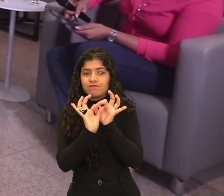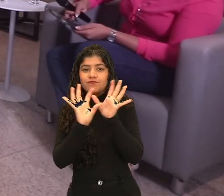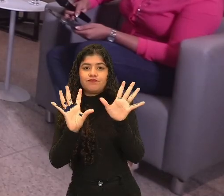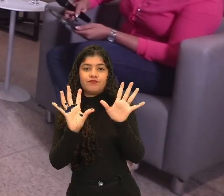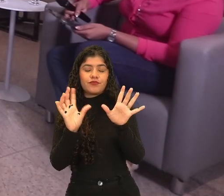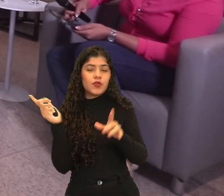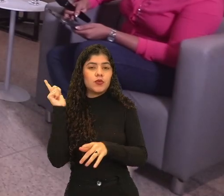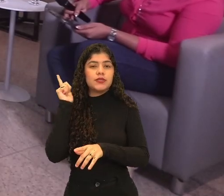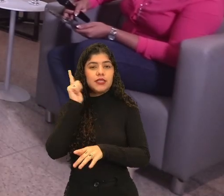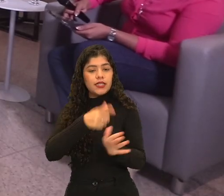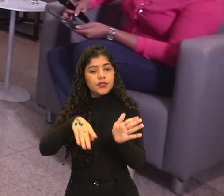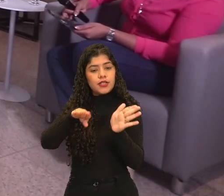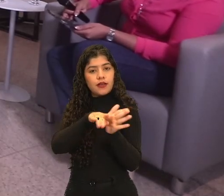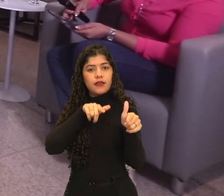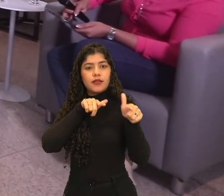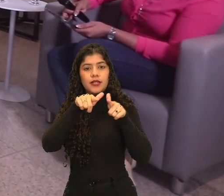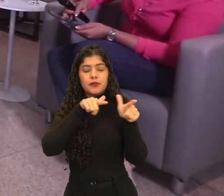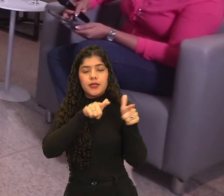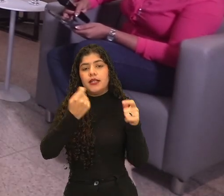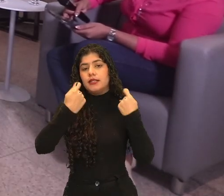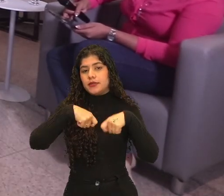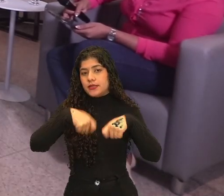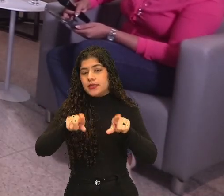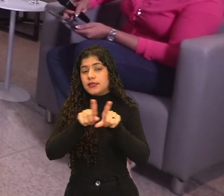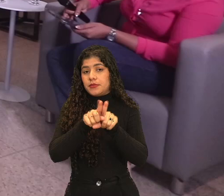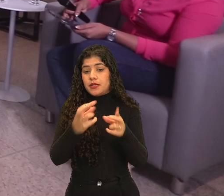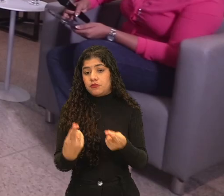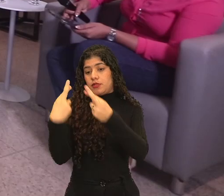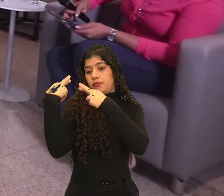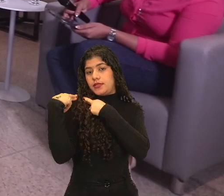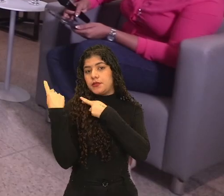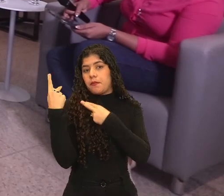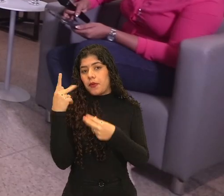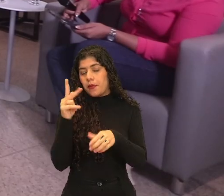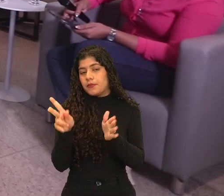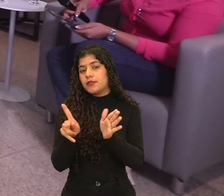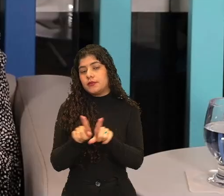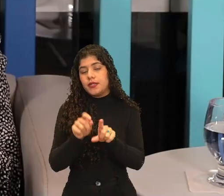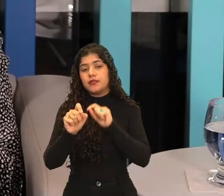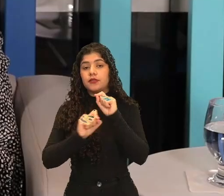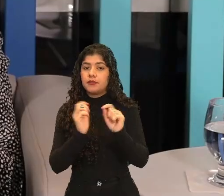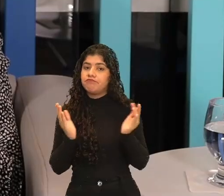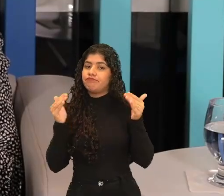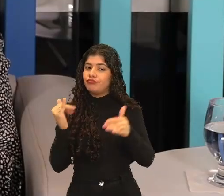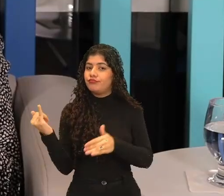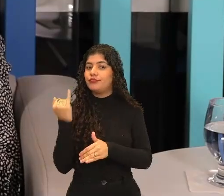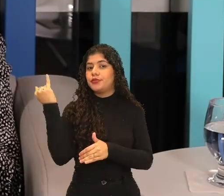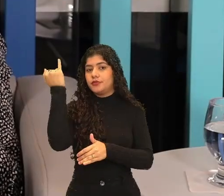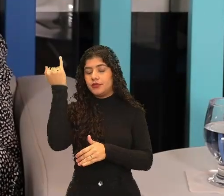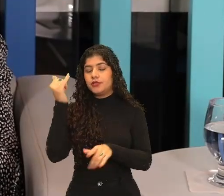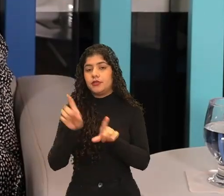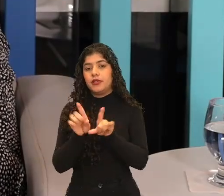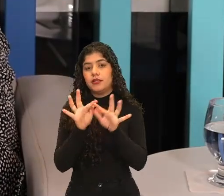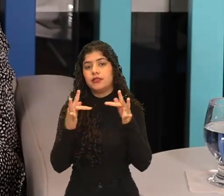precisa chegar ao mercado de trabalho, né? Ele precisa dar conta da sua vida. Então, esse é um fator muito importante, né? Que as